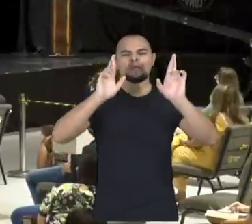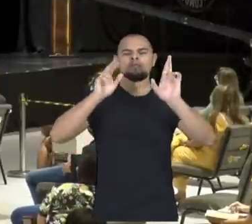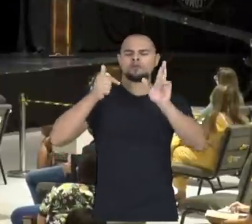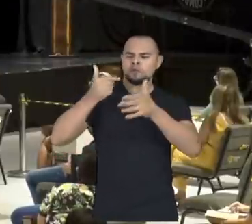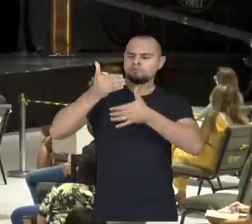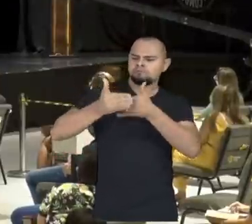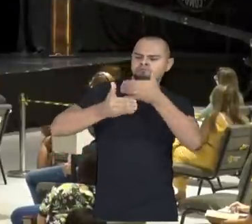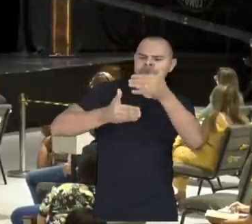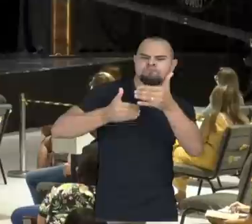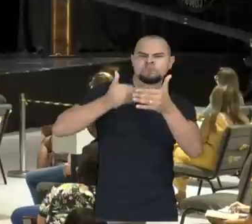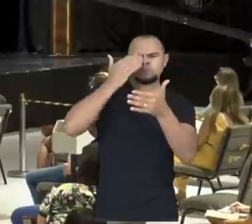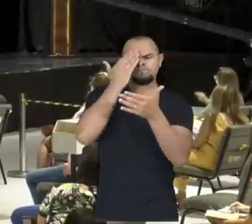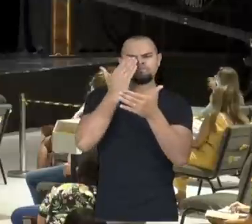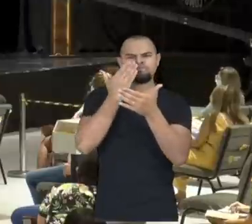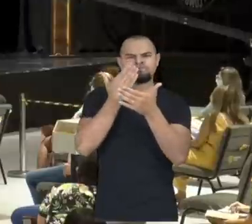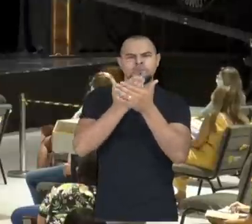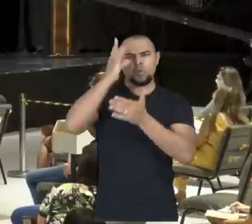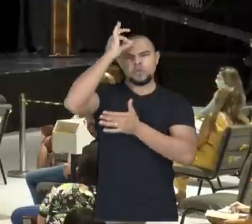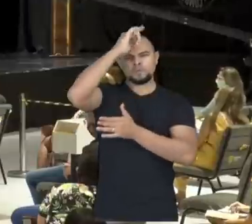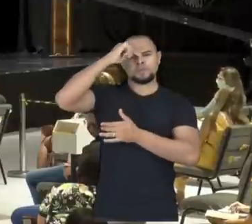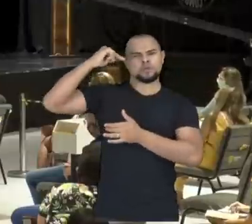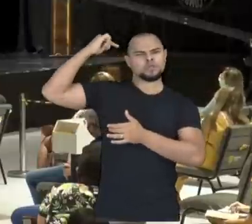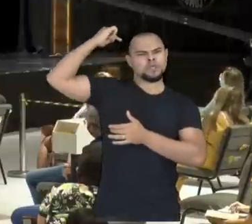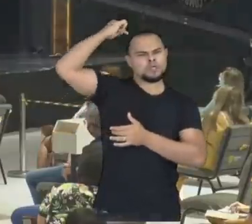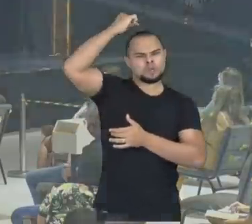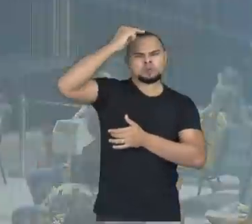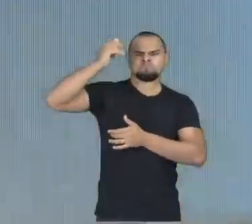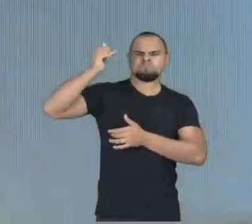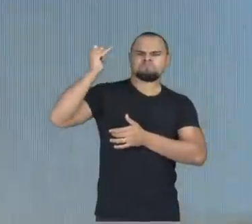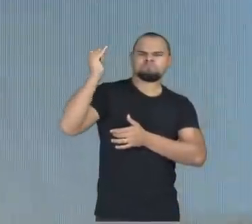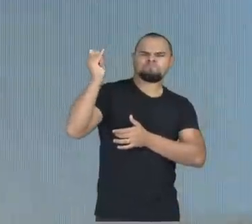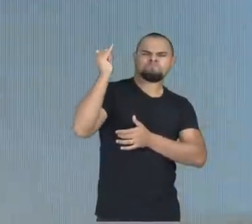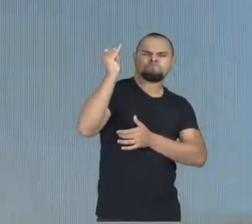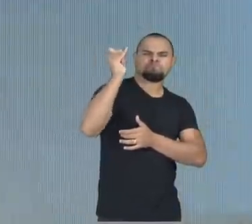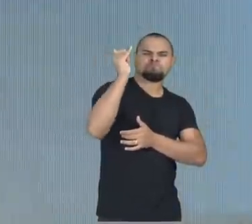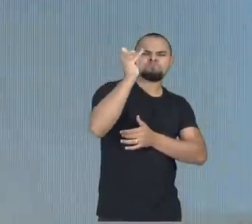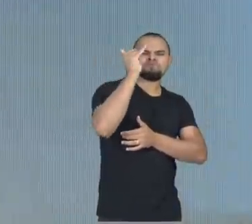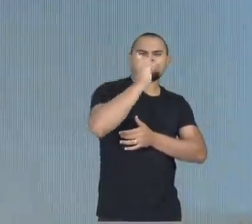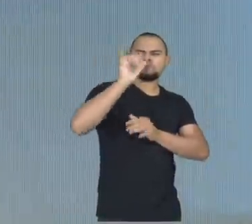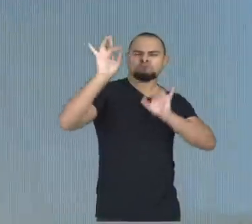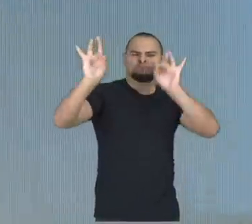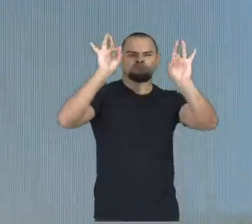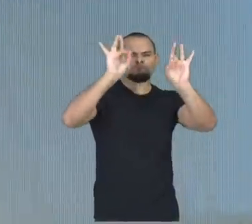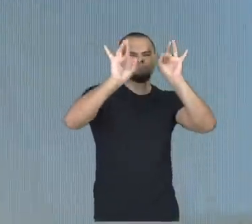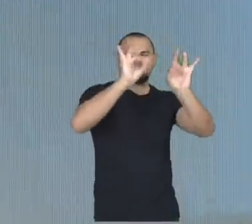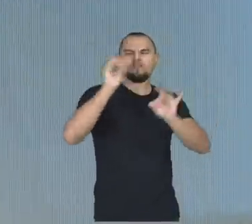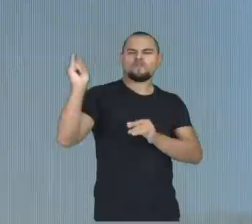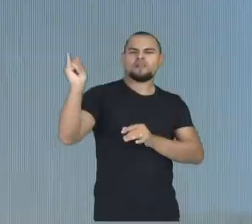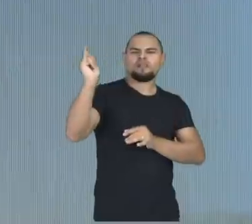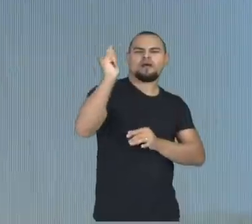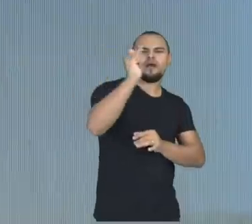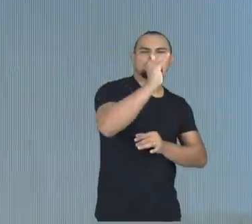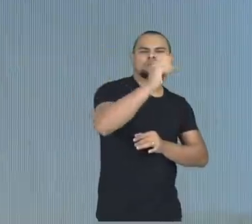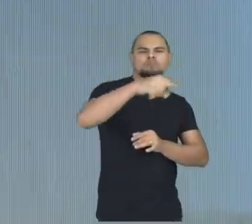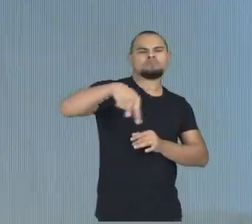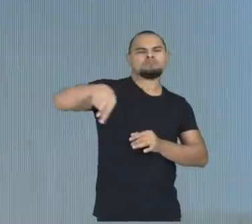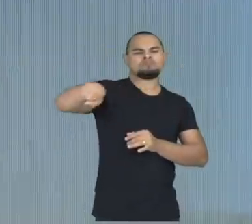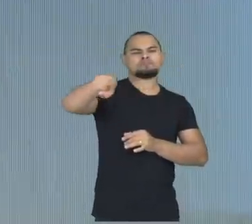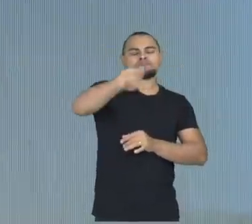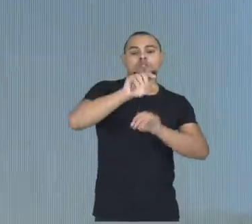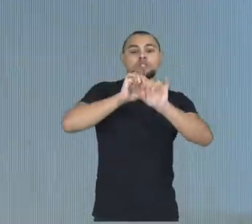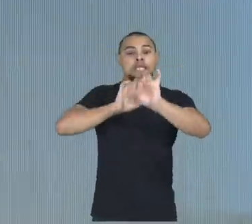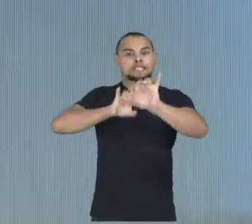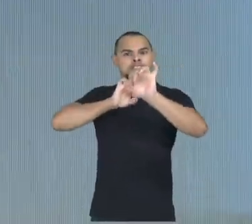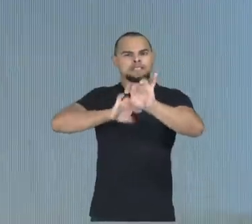confio nisso, o Espírito Santo de Deus está se movendo, e Ele está falando com pessoas, e ensinando